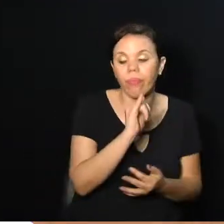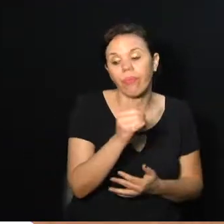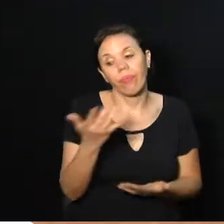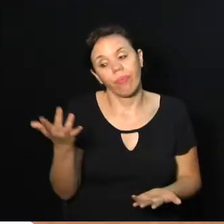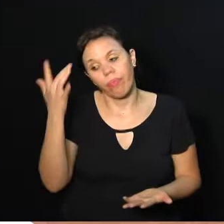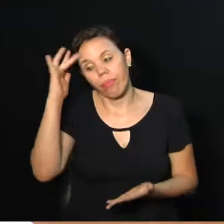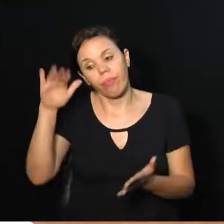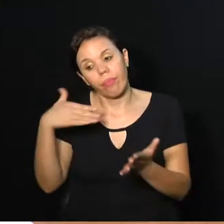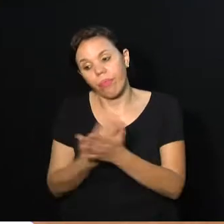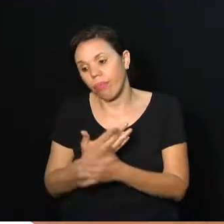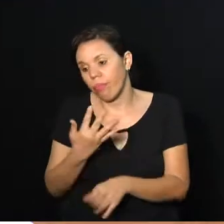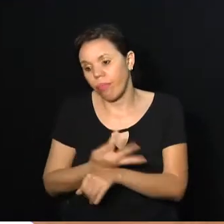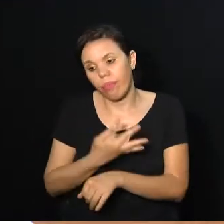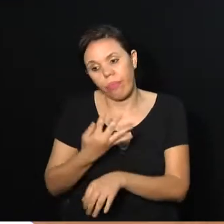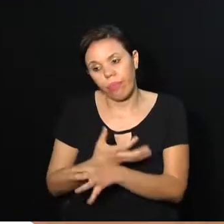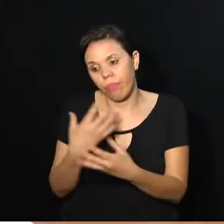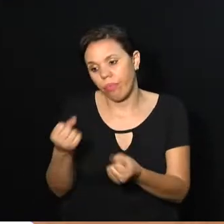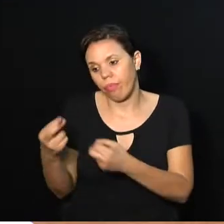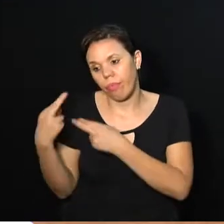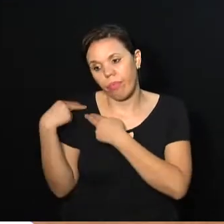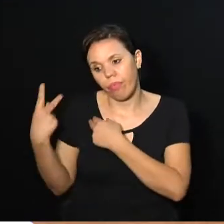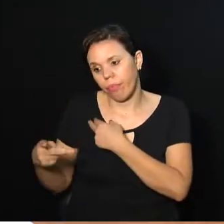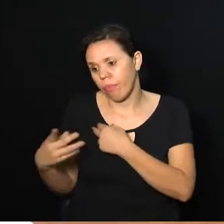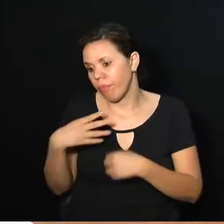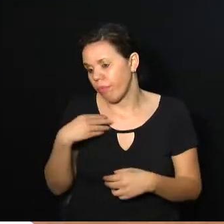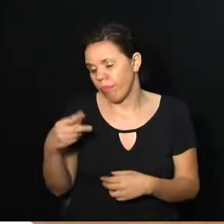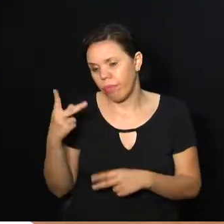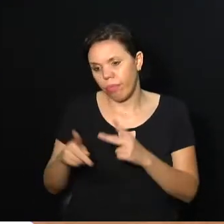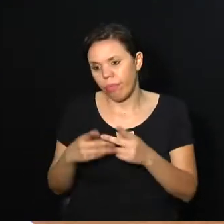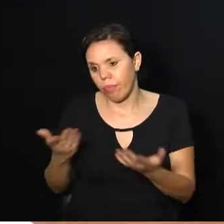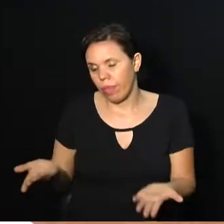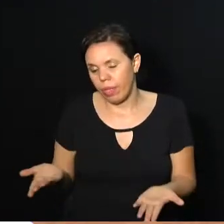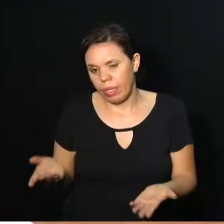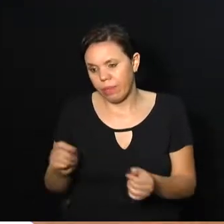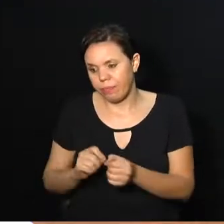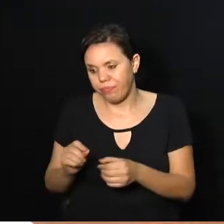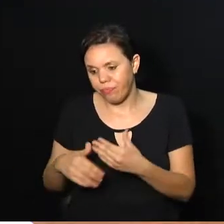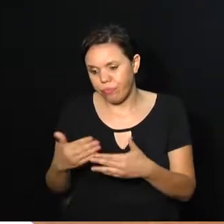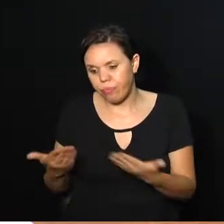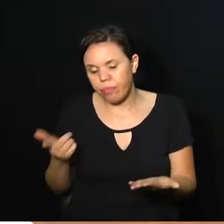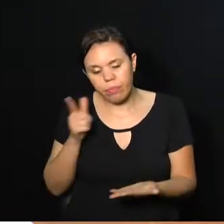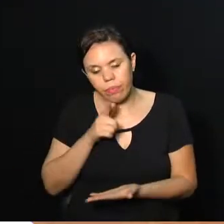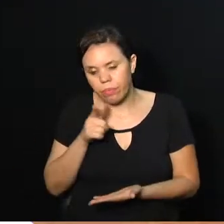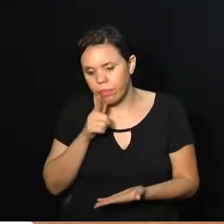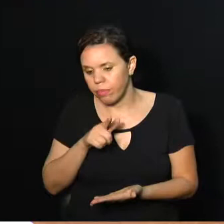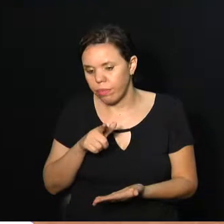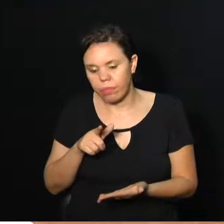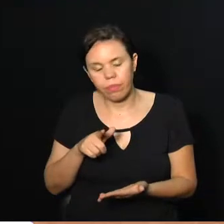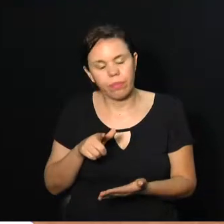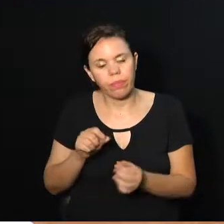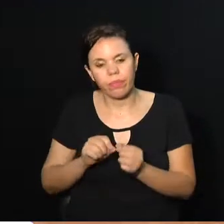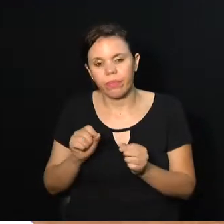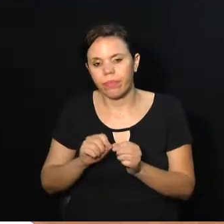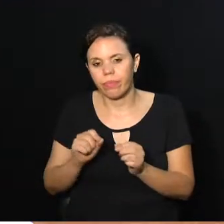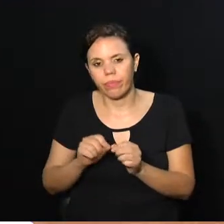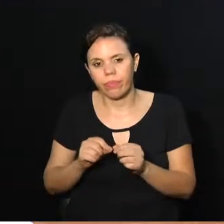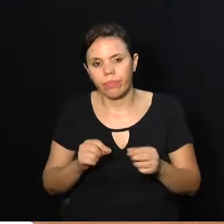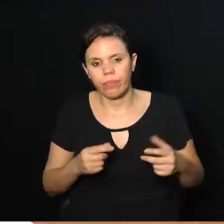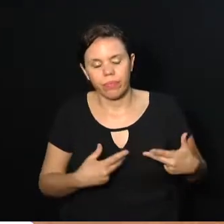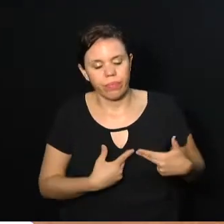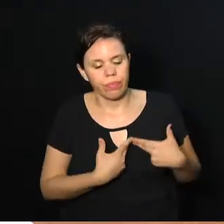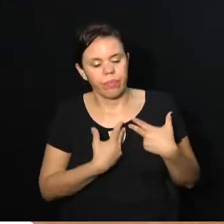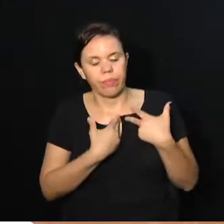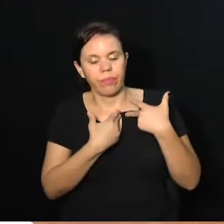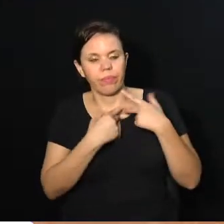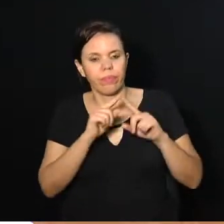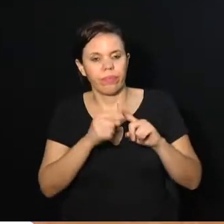não sei até quando a gente vai ter que assumir a responsabilidade de filhos, né? Que ela vai fazendo e a gente não consegue laqueadura, porque a paciente, em primeiro lugar, ela tem